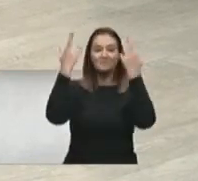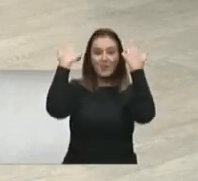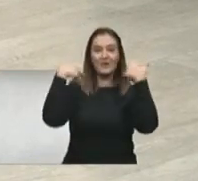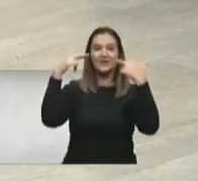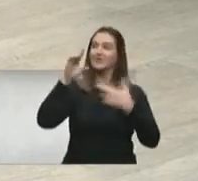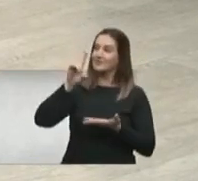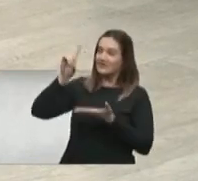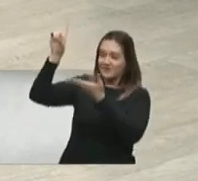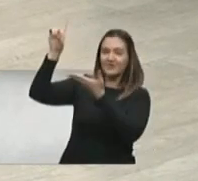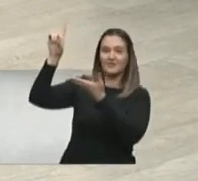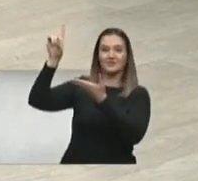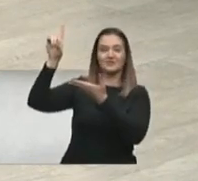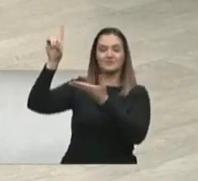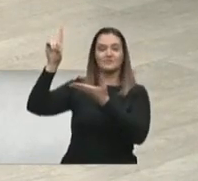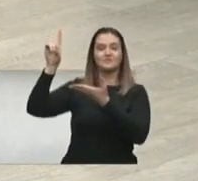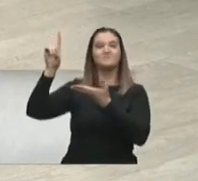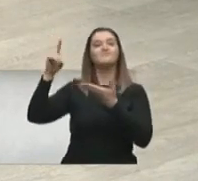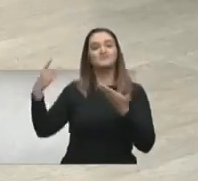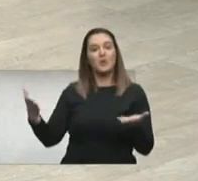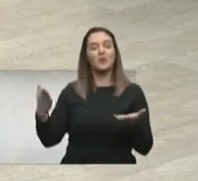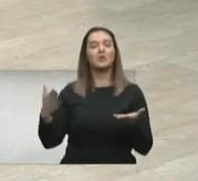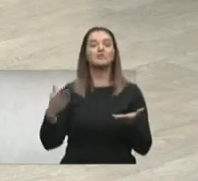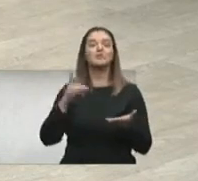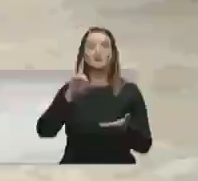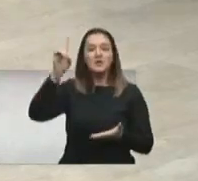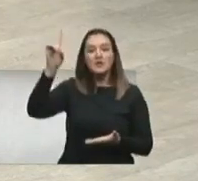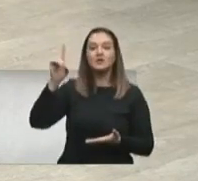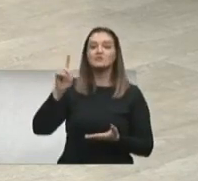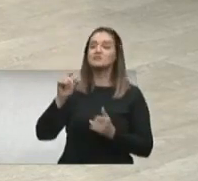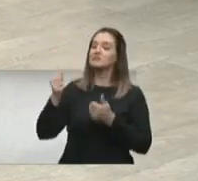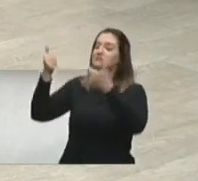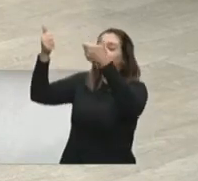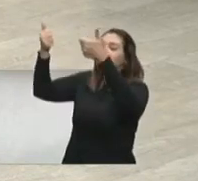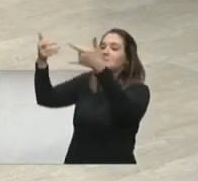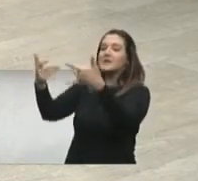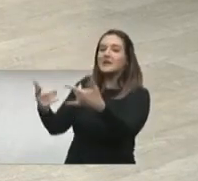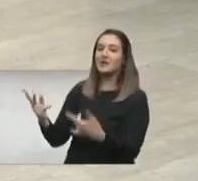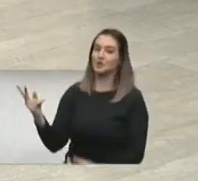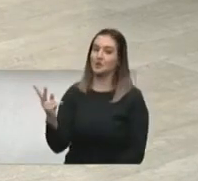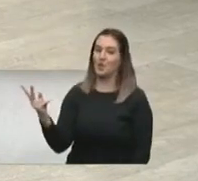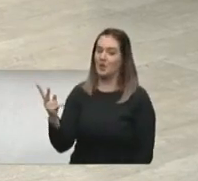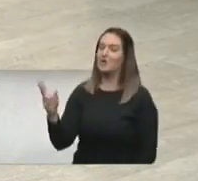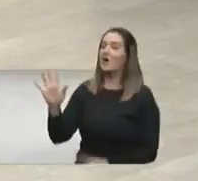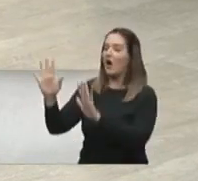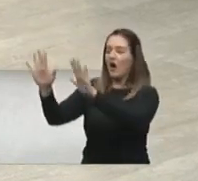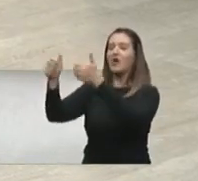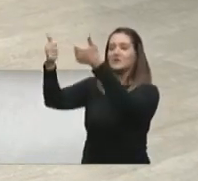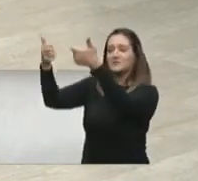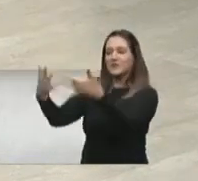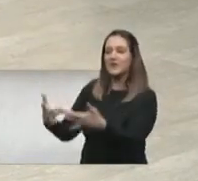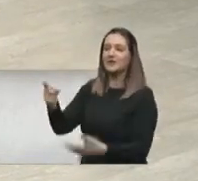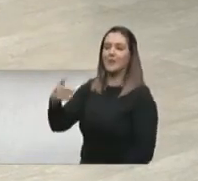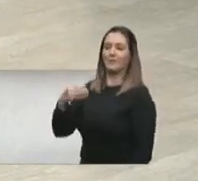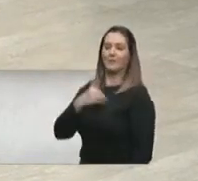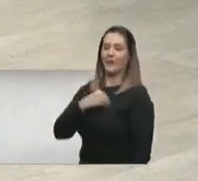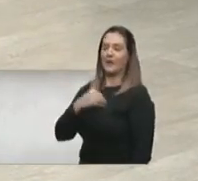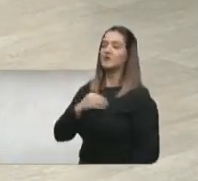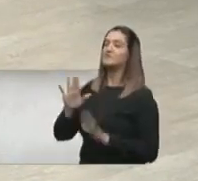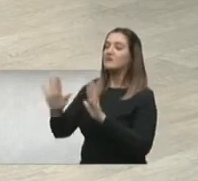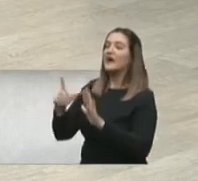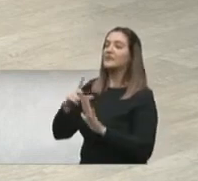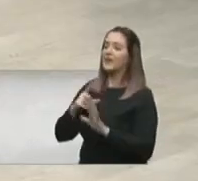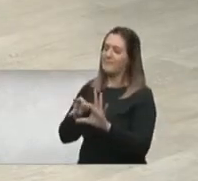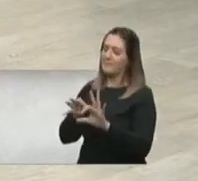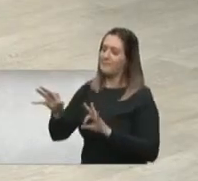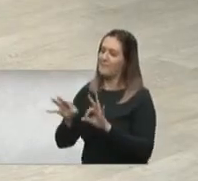1:29. E a partir dali, então, Deus anuncia para o casal o plano da salvação. E foi